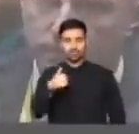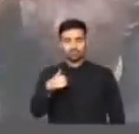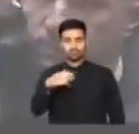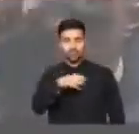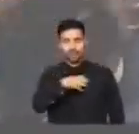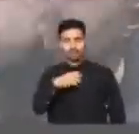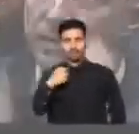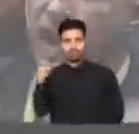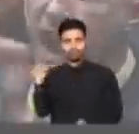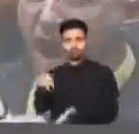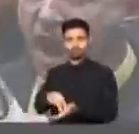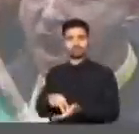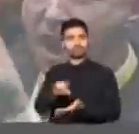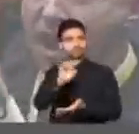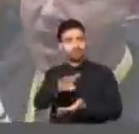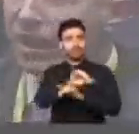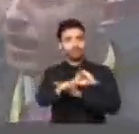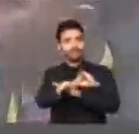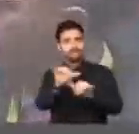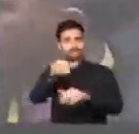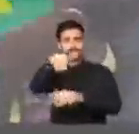dizer sim.